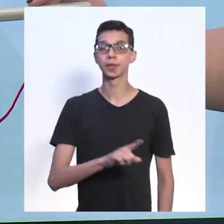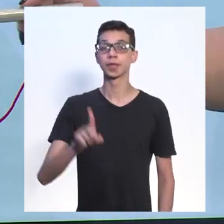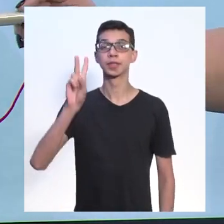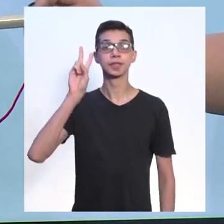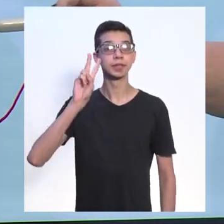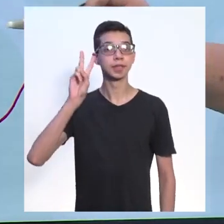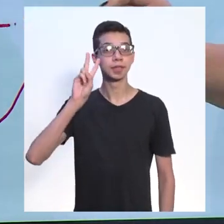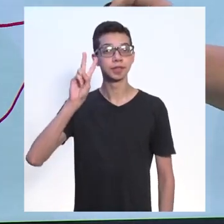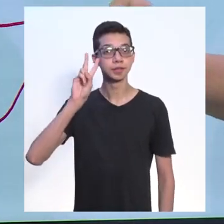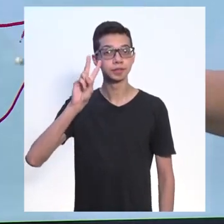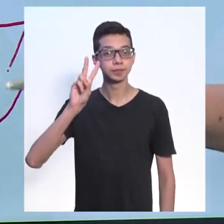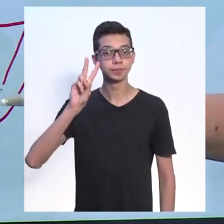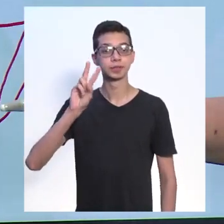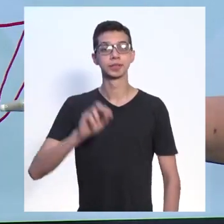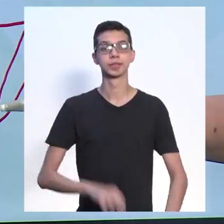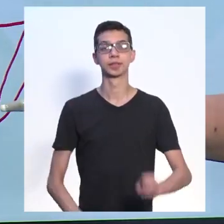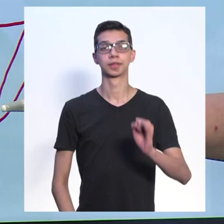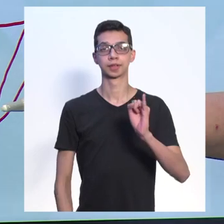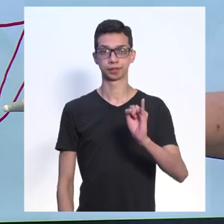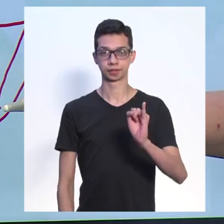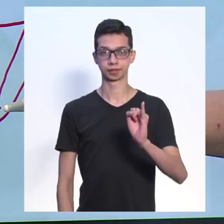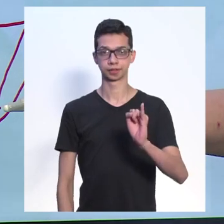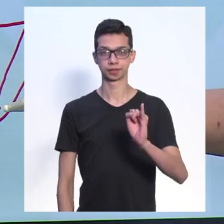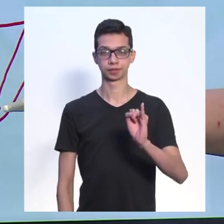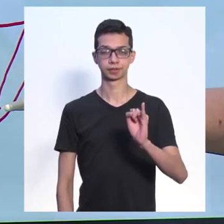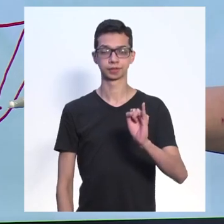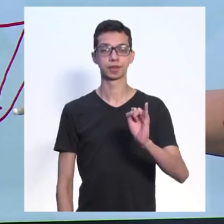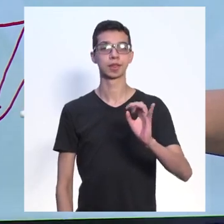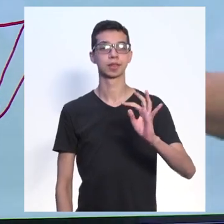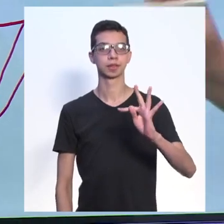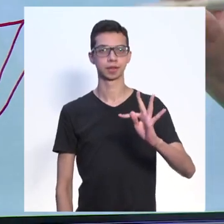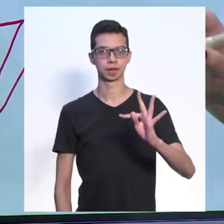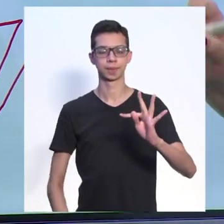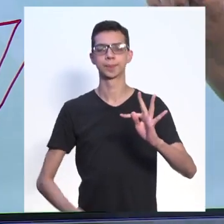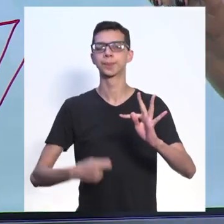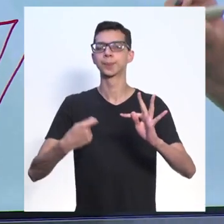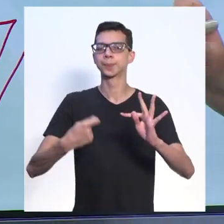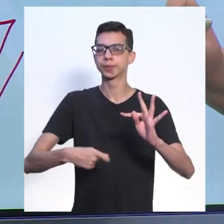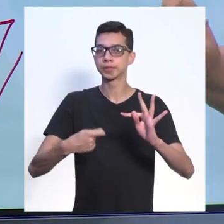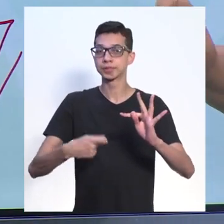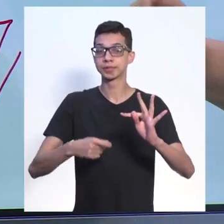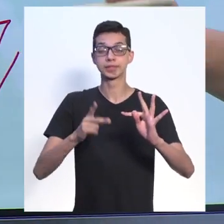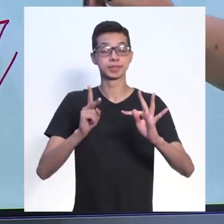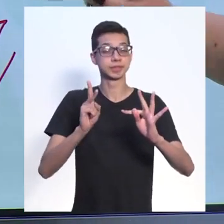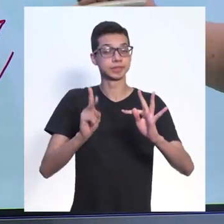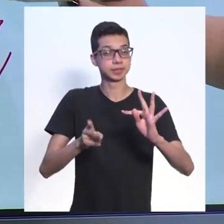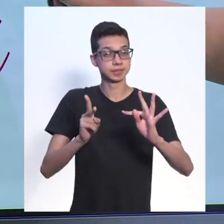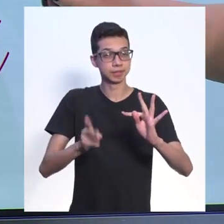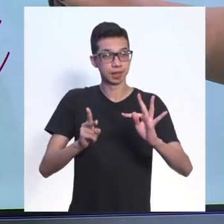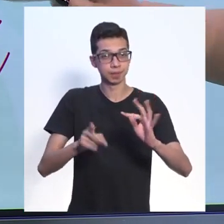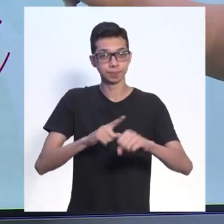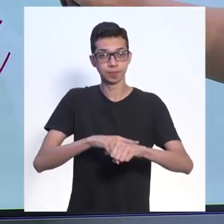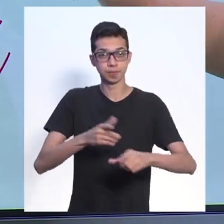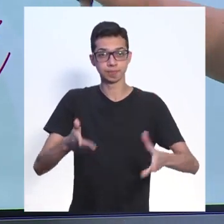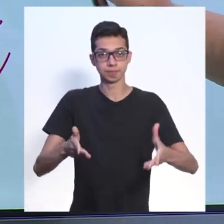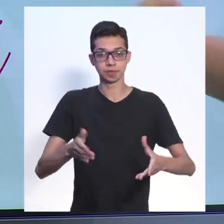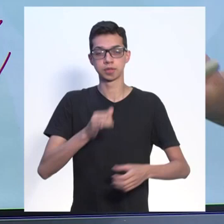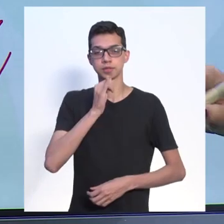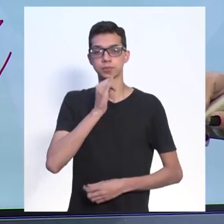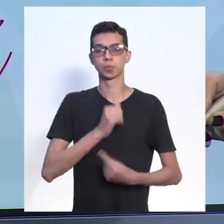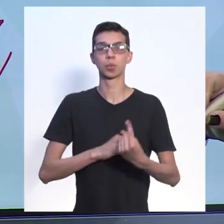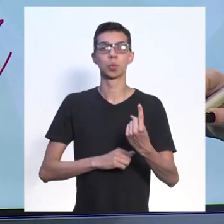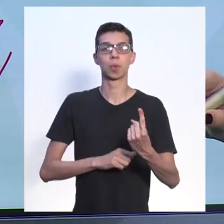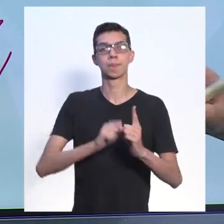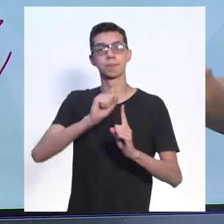que I e T tem que estar sempre no mesmo período. Se um é mês,